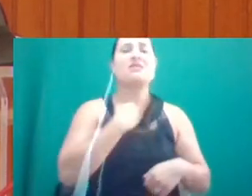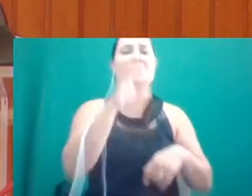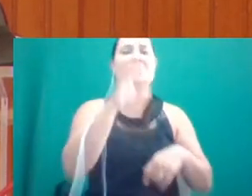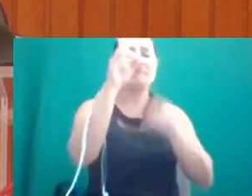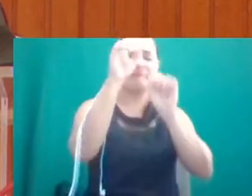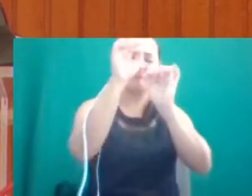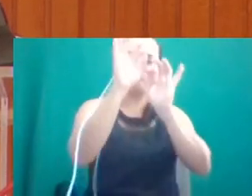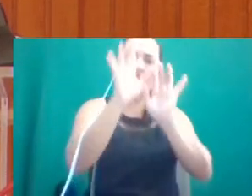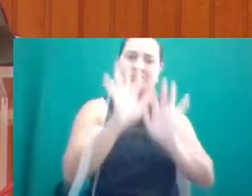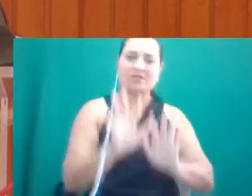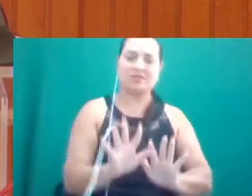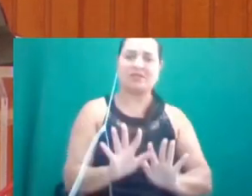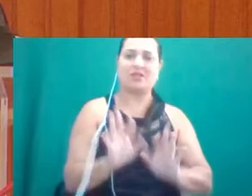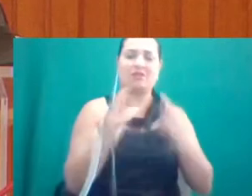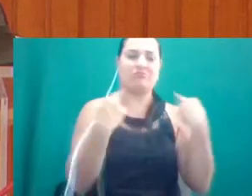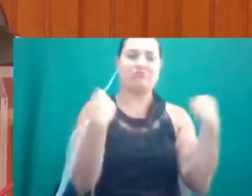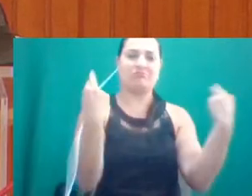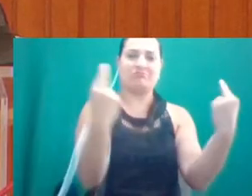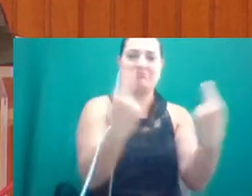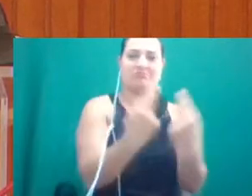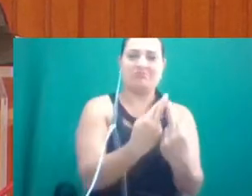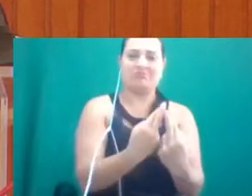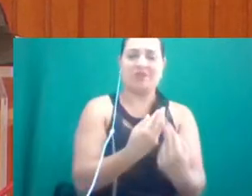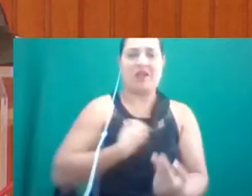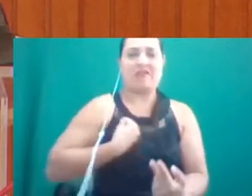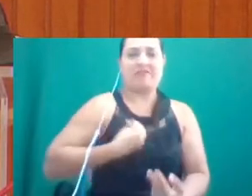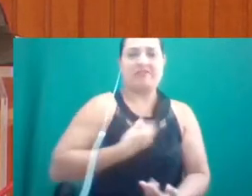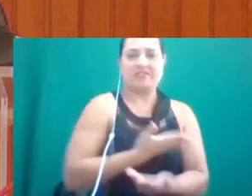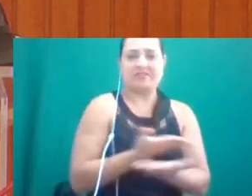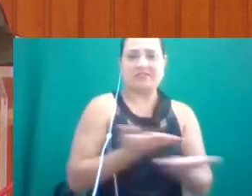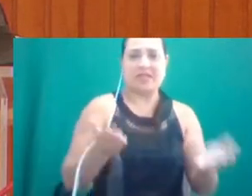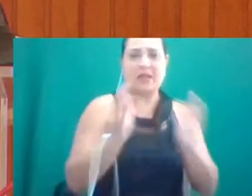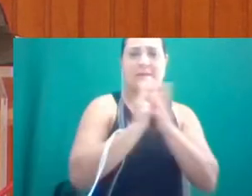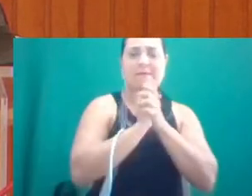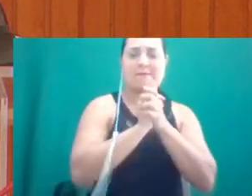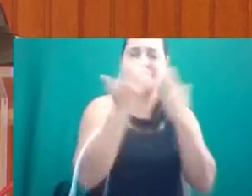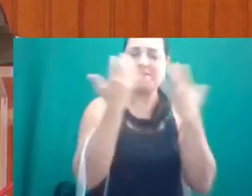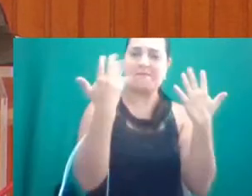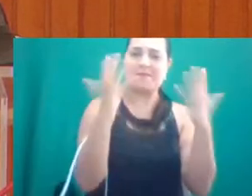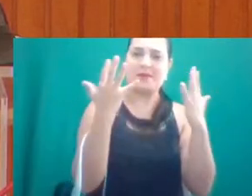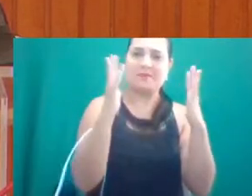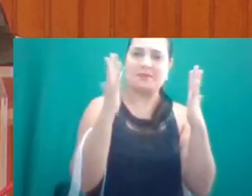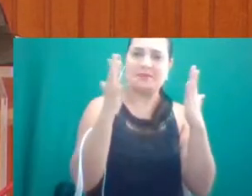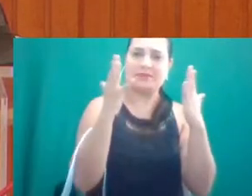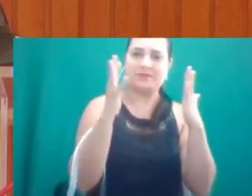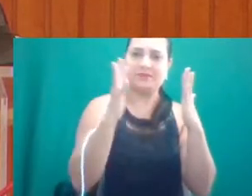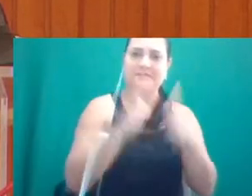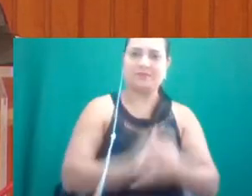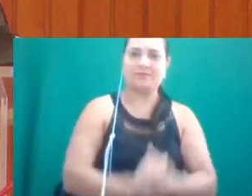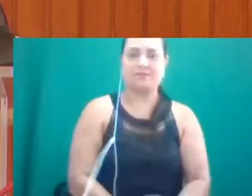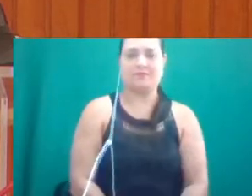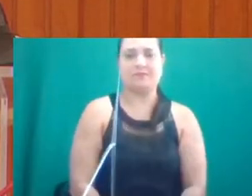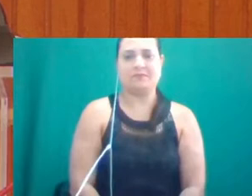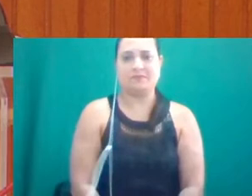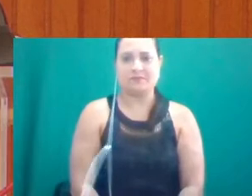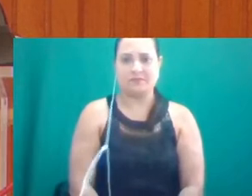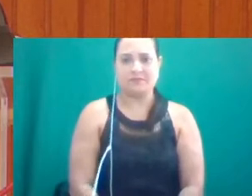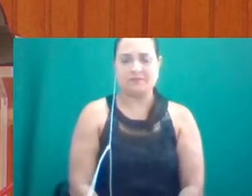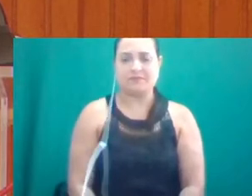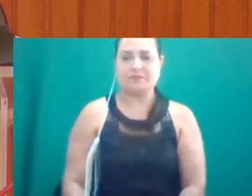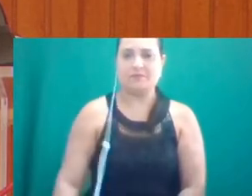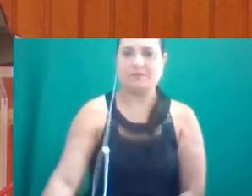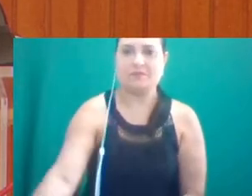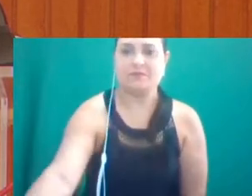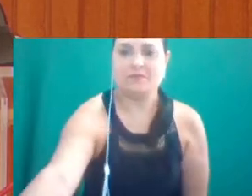para proferirem os juramentos representando o seu respectivo curso. Em seguida, o magnífico reitor